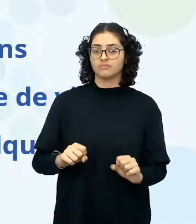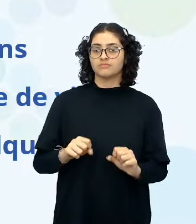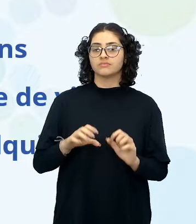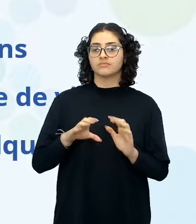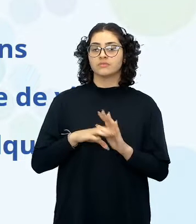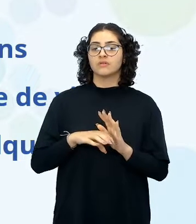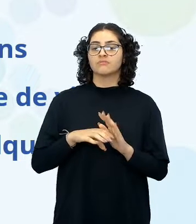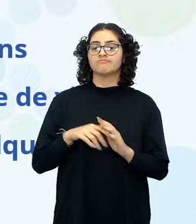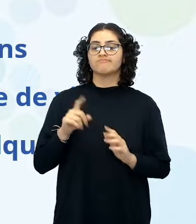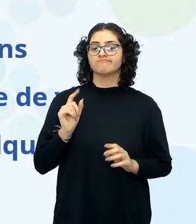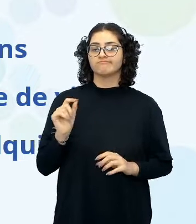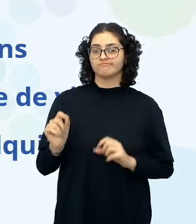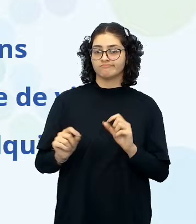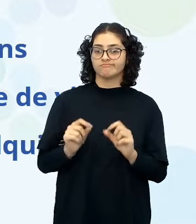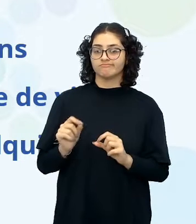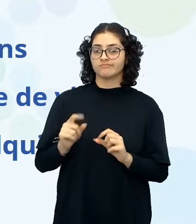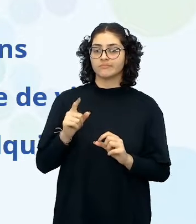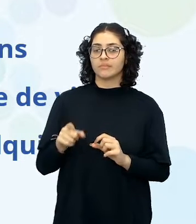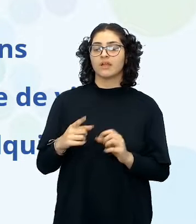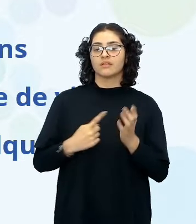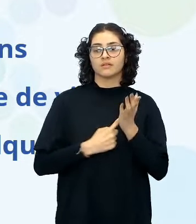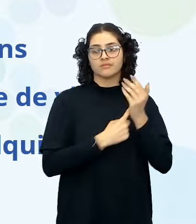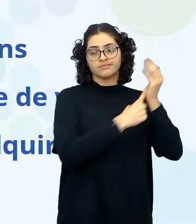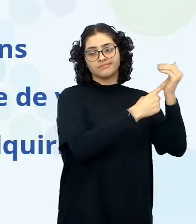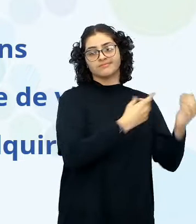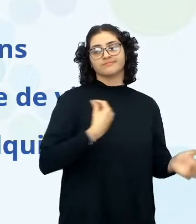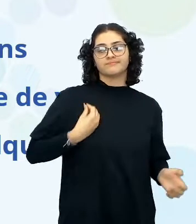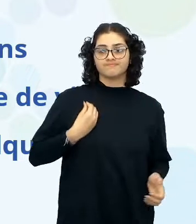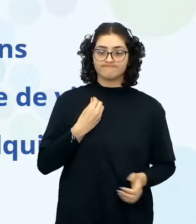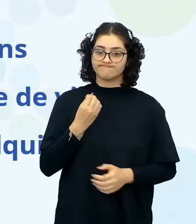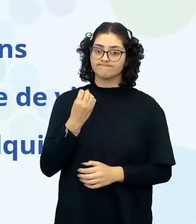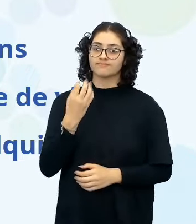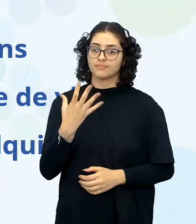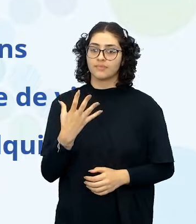Vida e o nosso componente curricular é Características